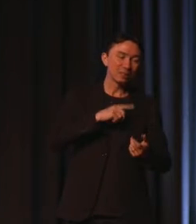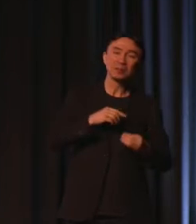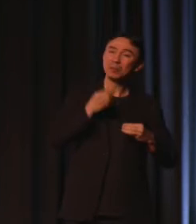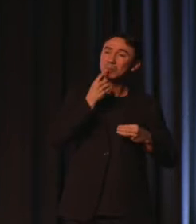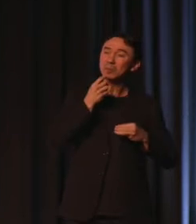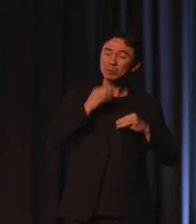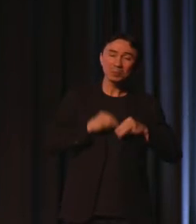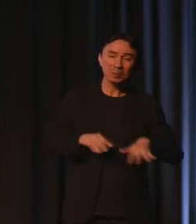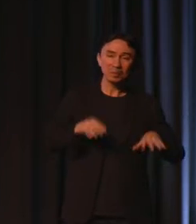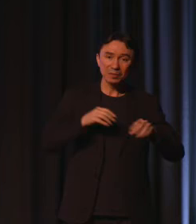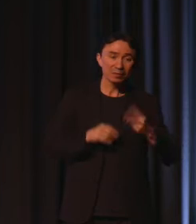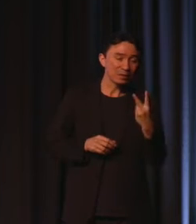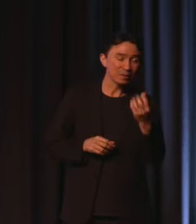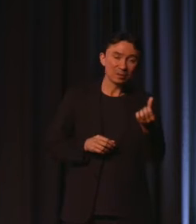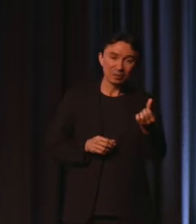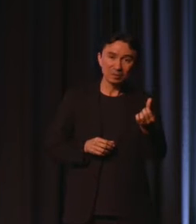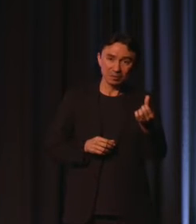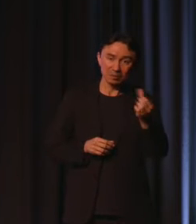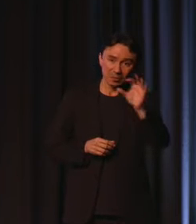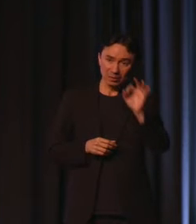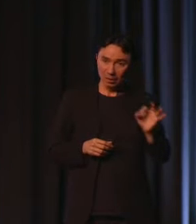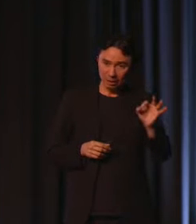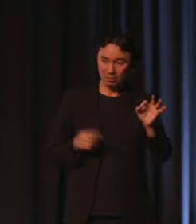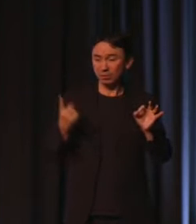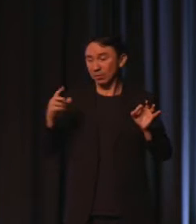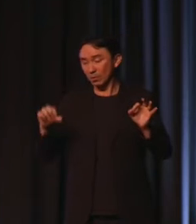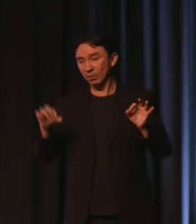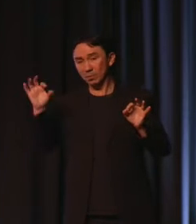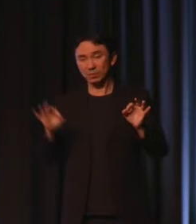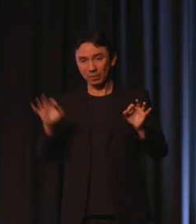19% ali do infantil, tá?